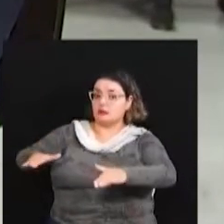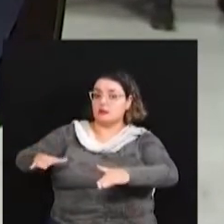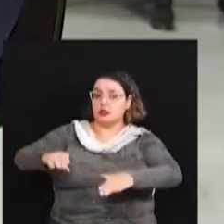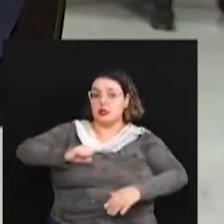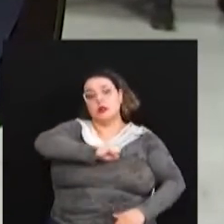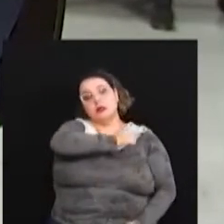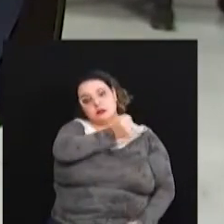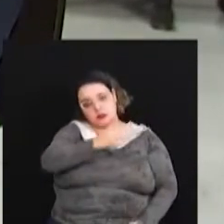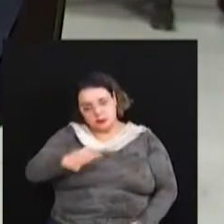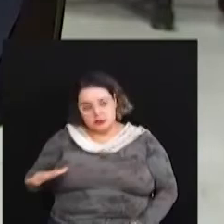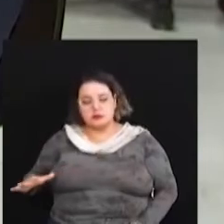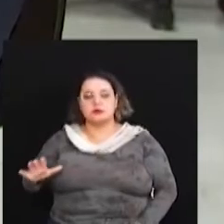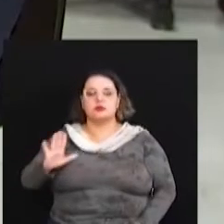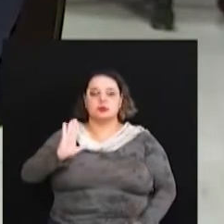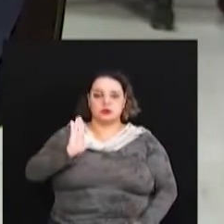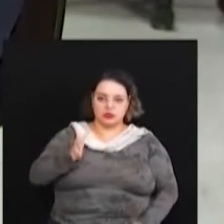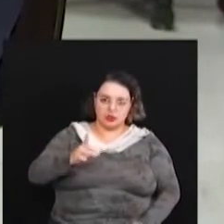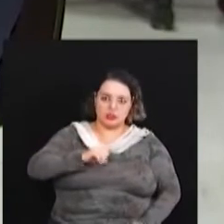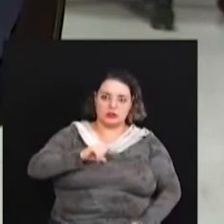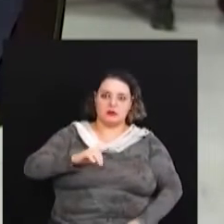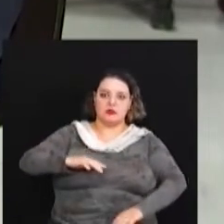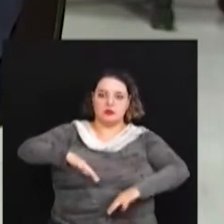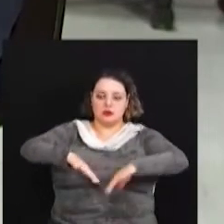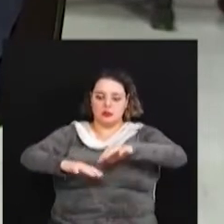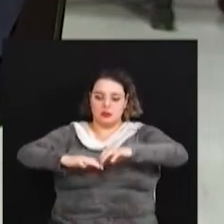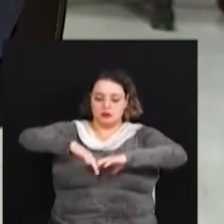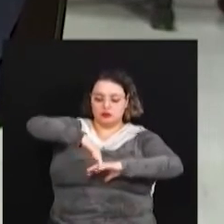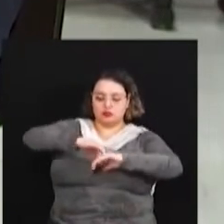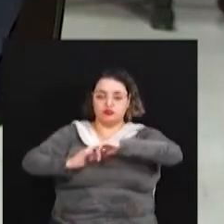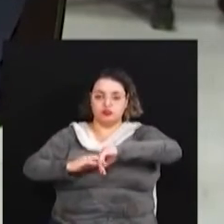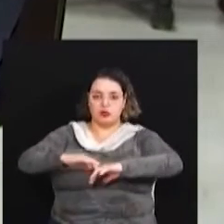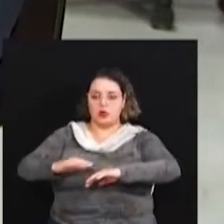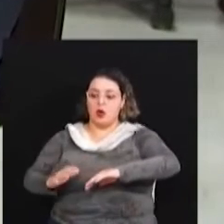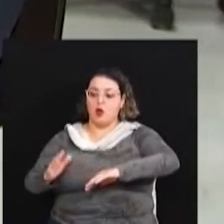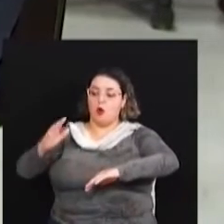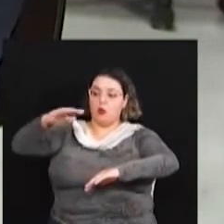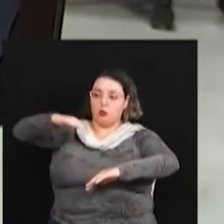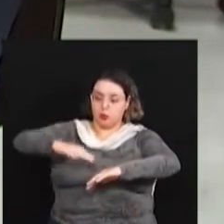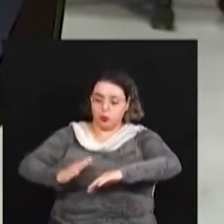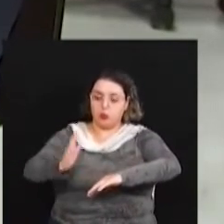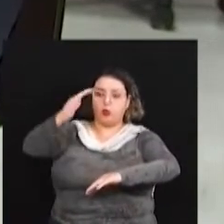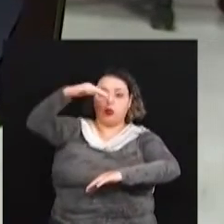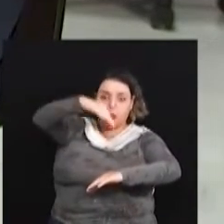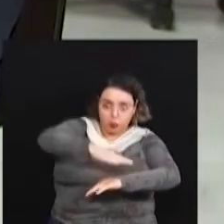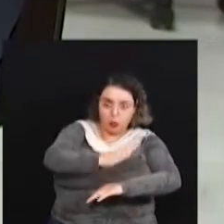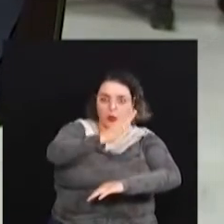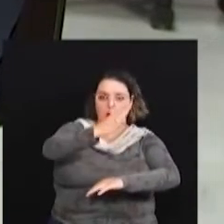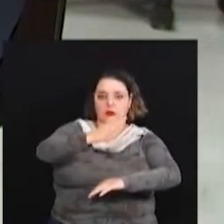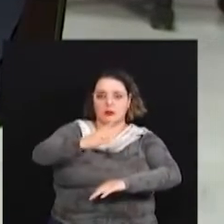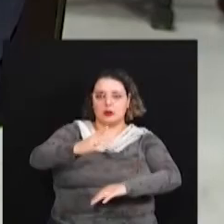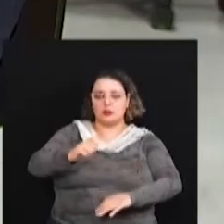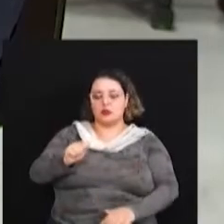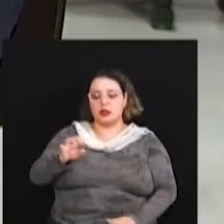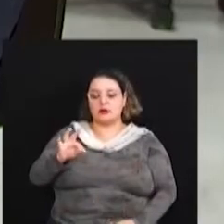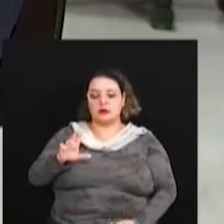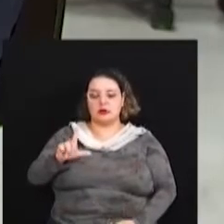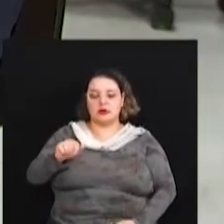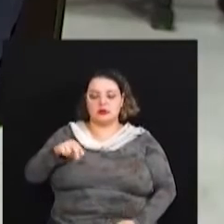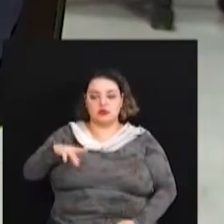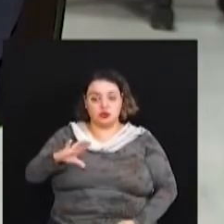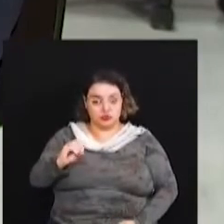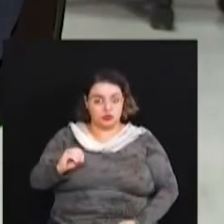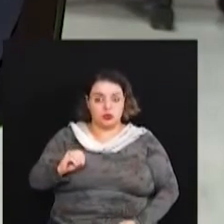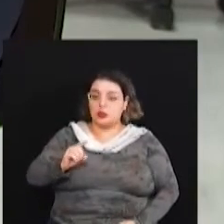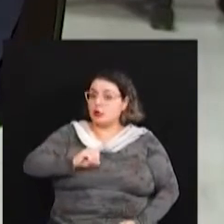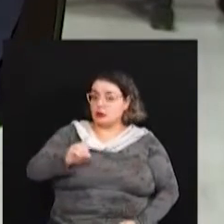em Santos já teve um tremor alguns anos atrás que veio do Atlântico e não do Pacífico. E é engraçado que a gente viu o